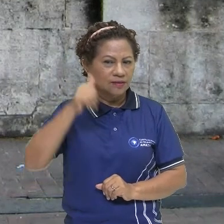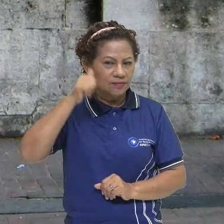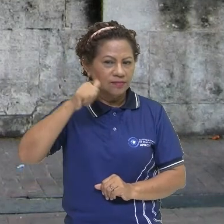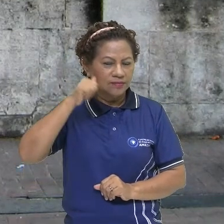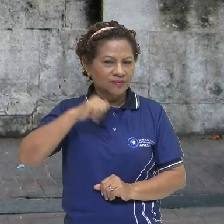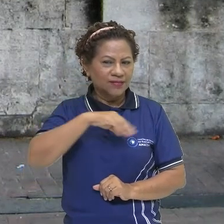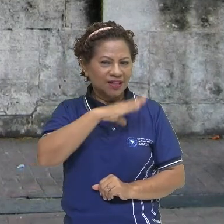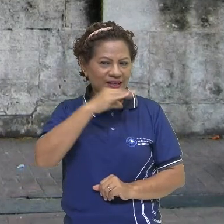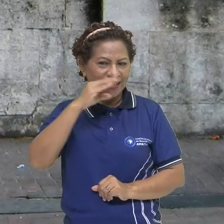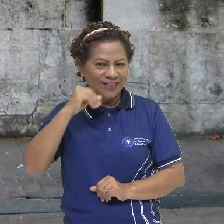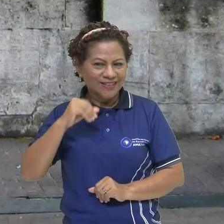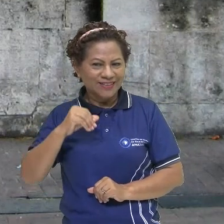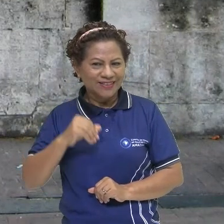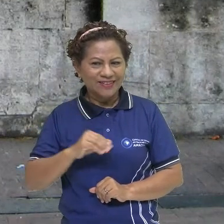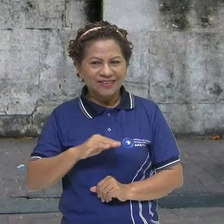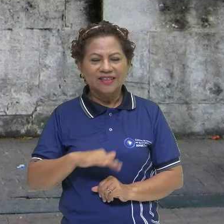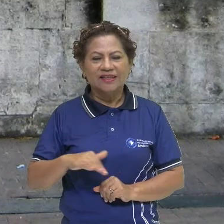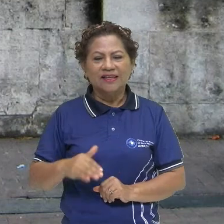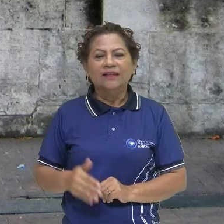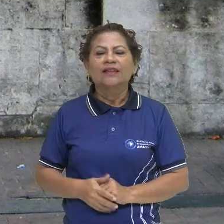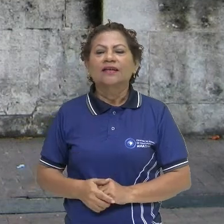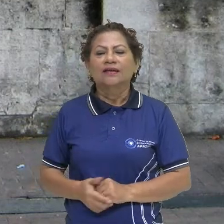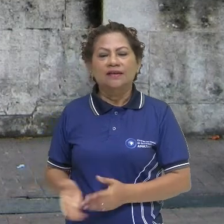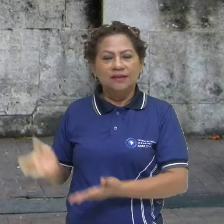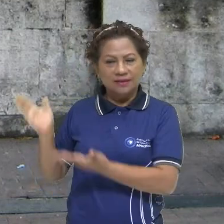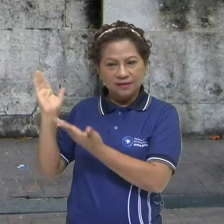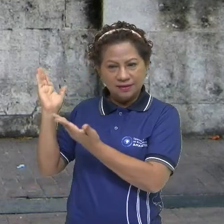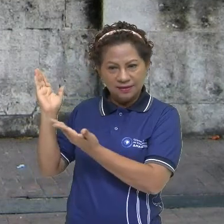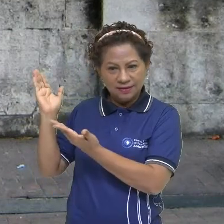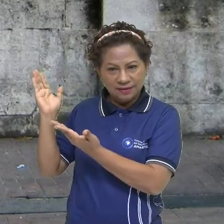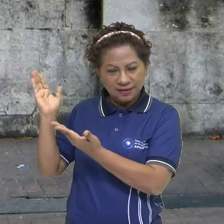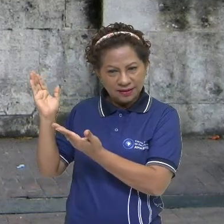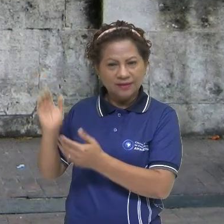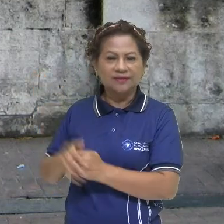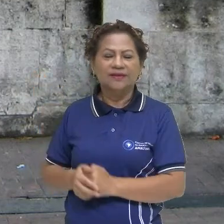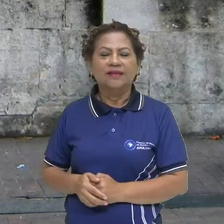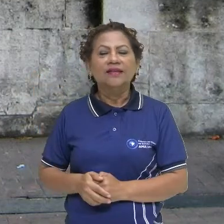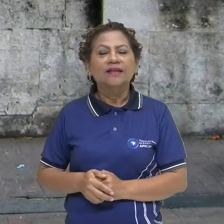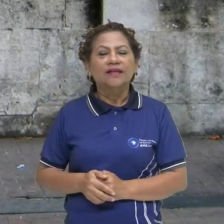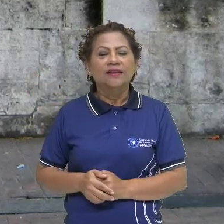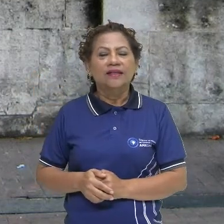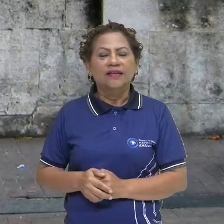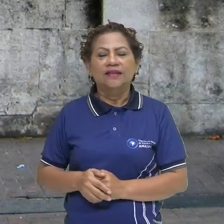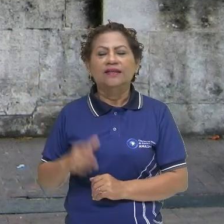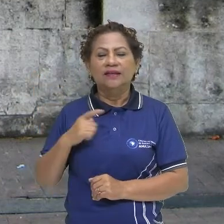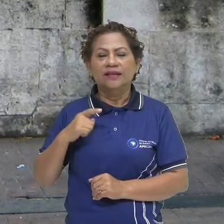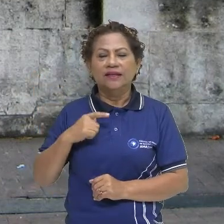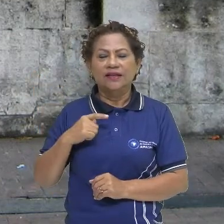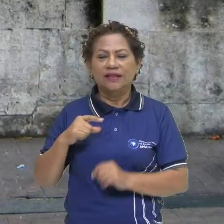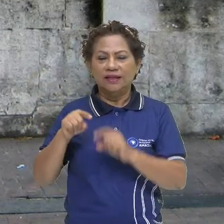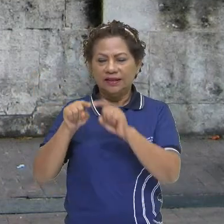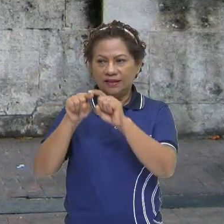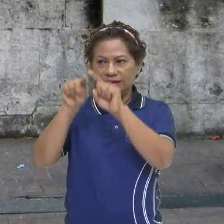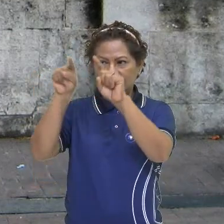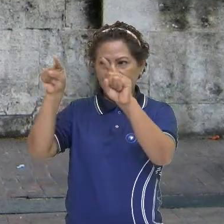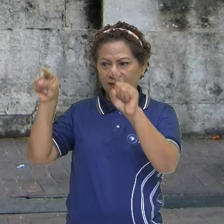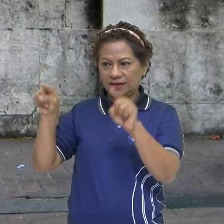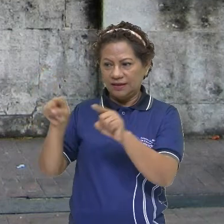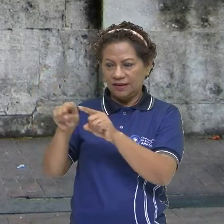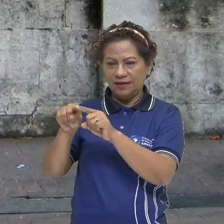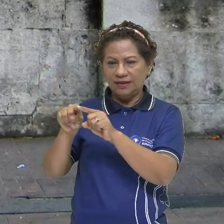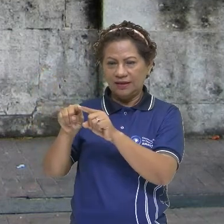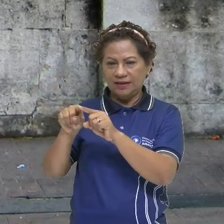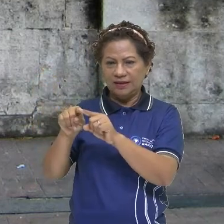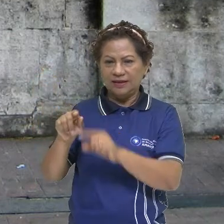Olha que lindo, né? É feita num mural, a garota segurando o balão. Cadê o meu balão? Eu acho que eu tenho um